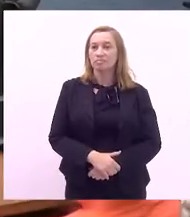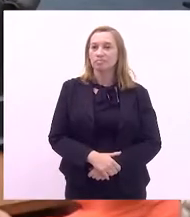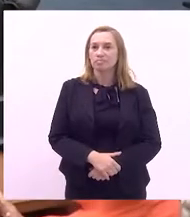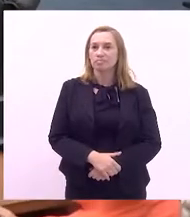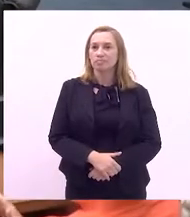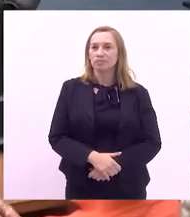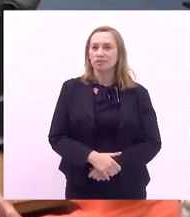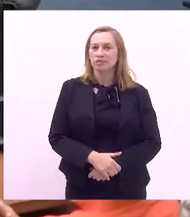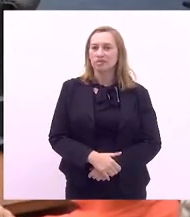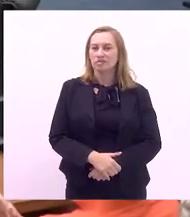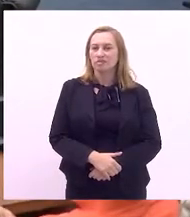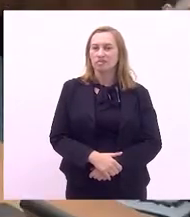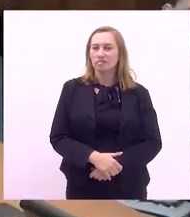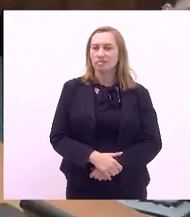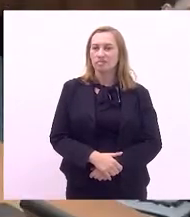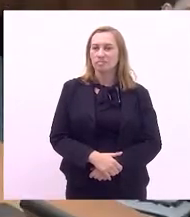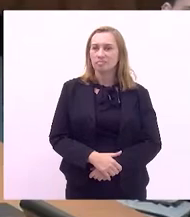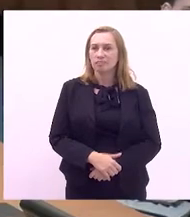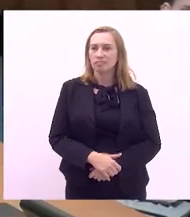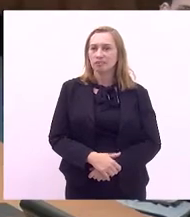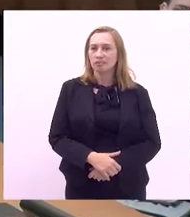E aí